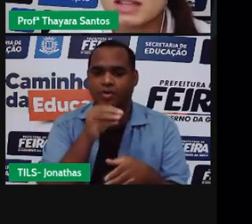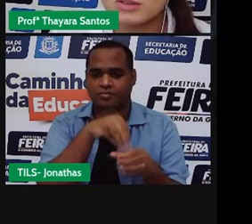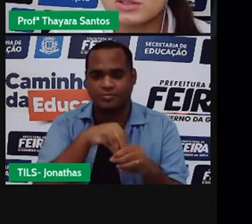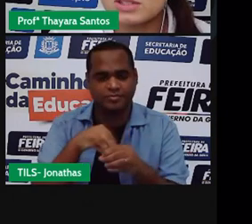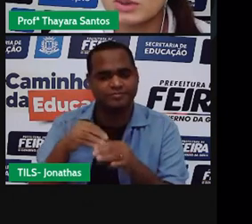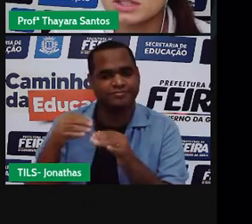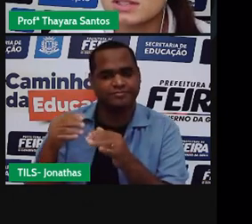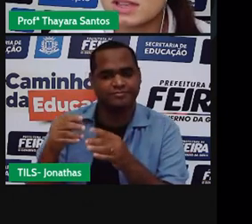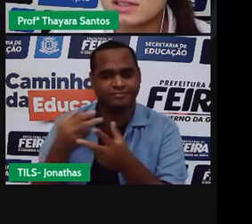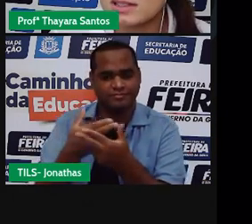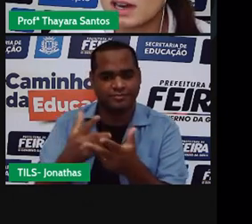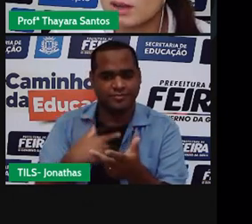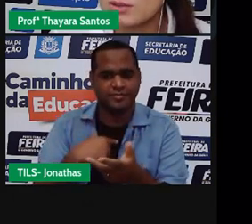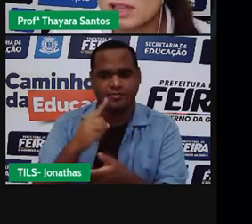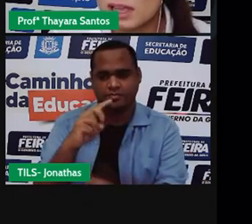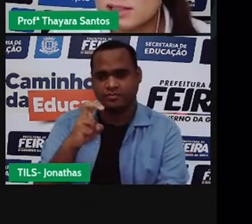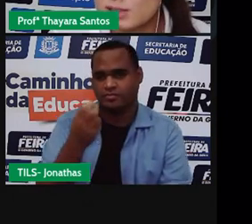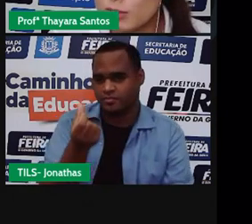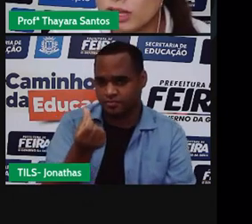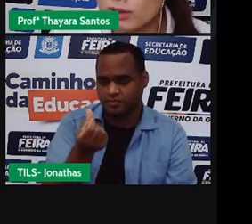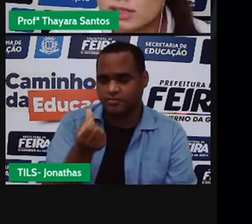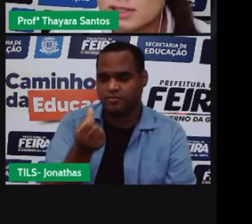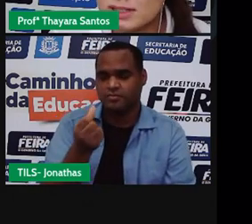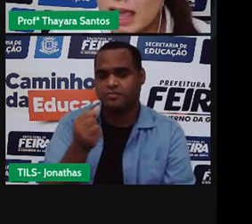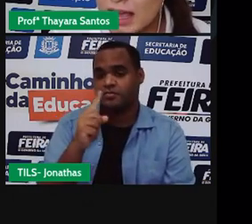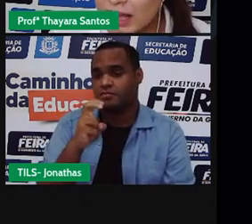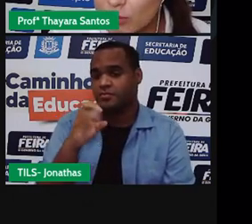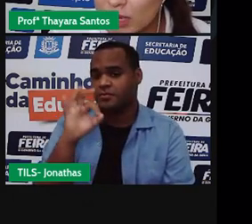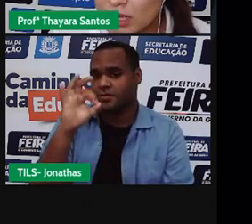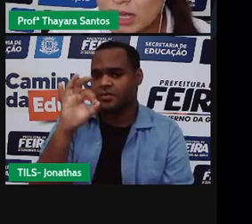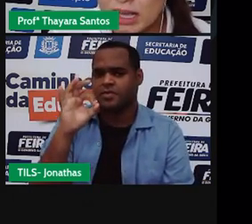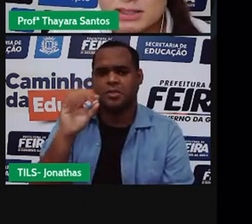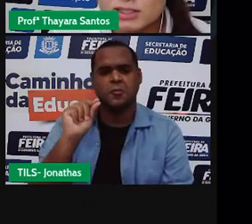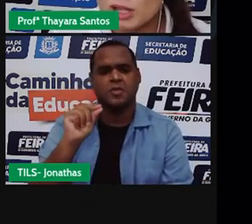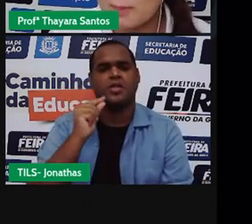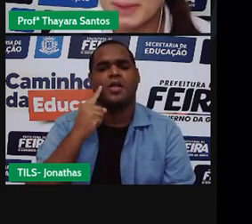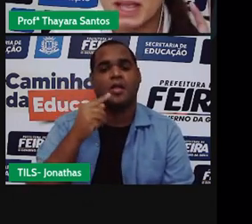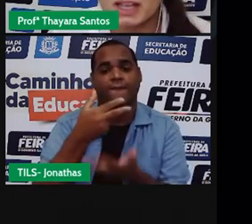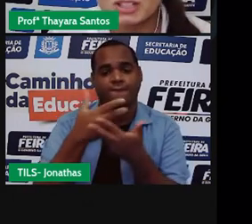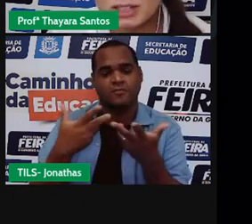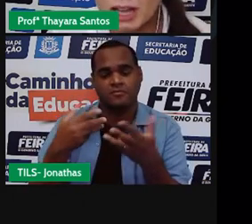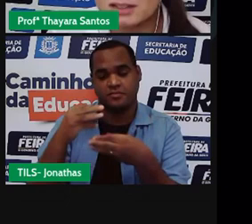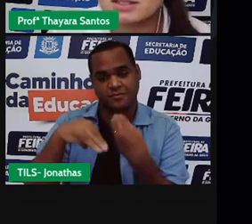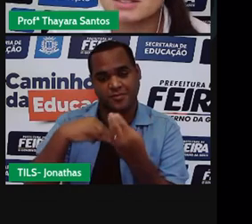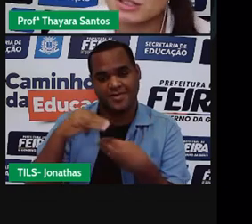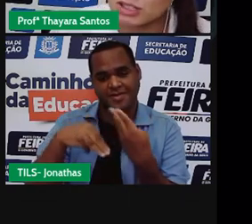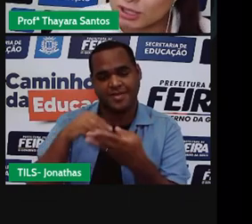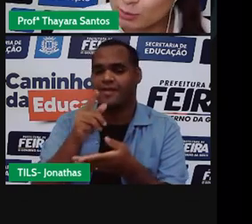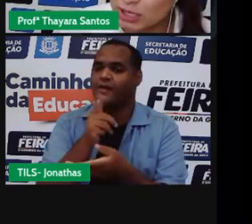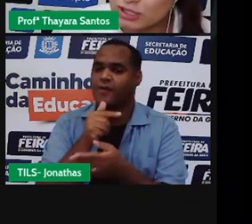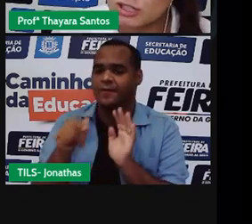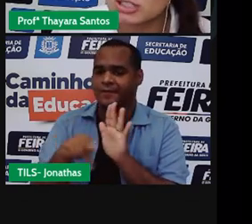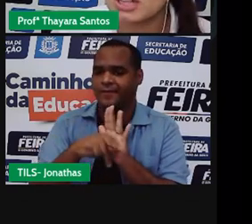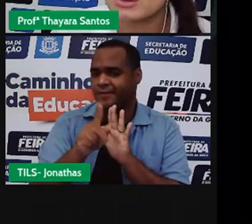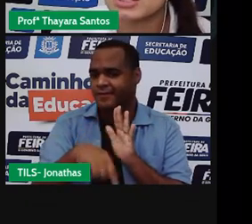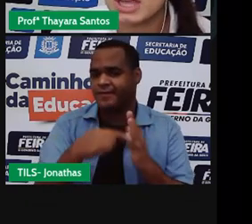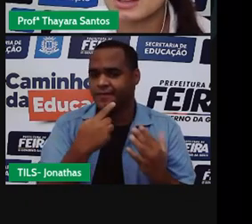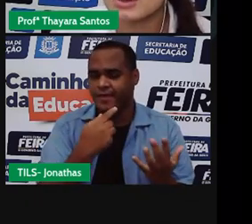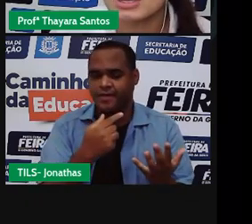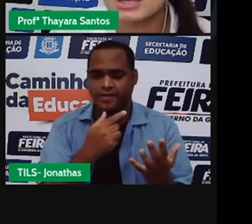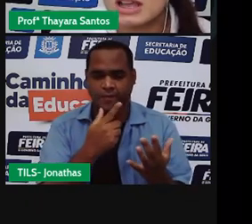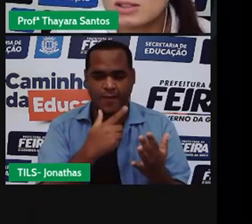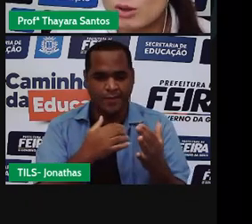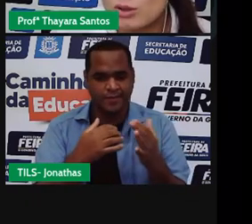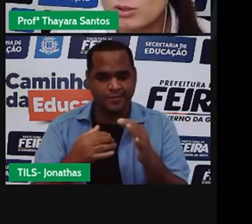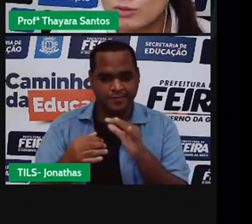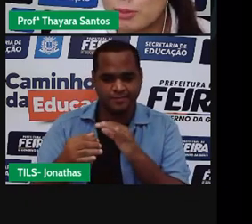em 156 graus, essas moléculas da água, elas estão bem agitadas, está indicando para a gente que está no